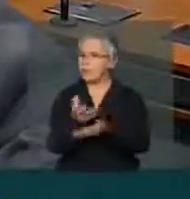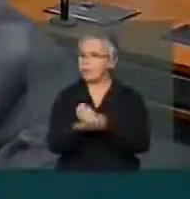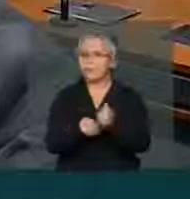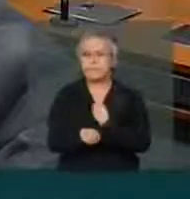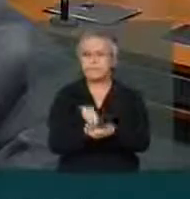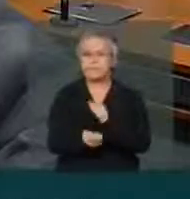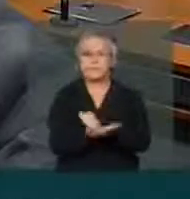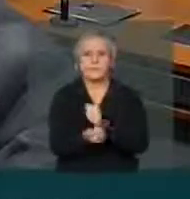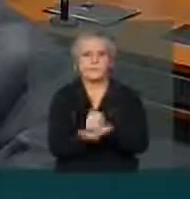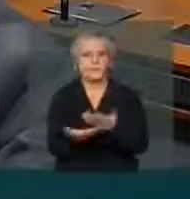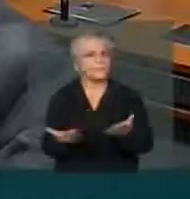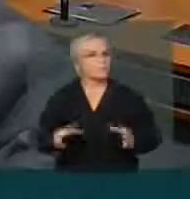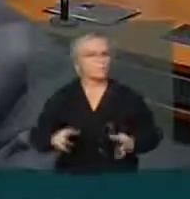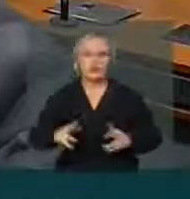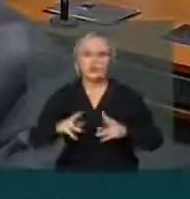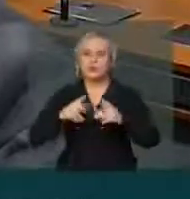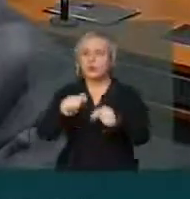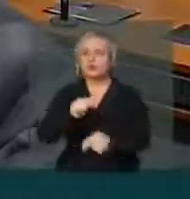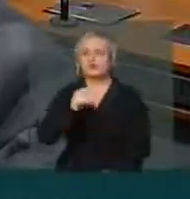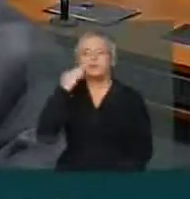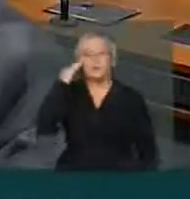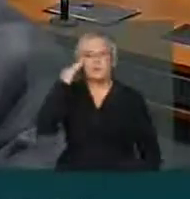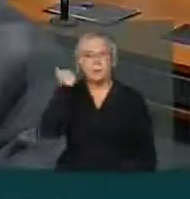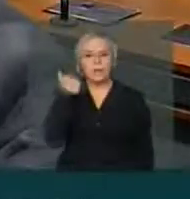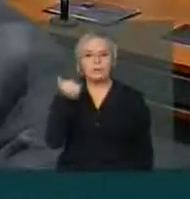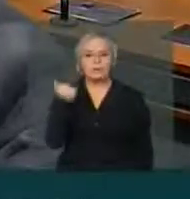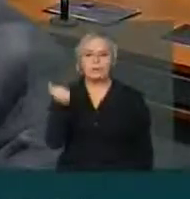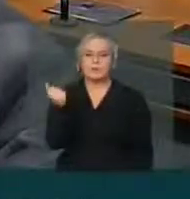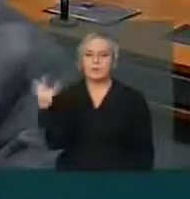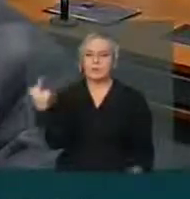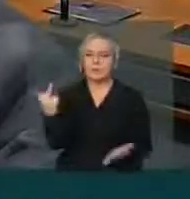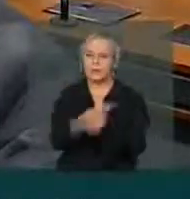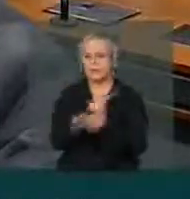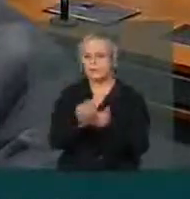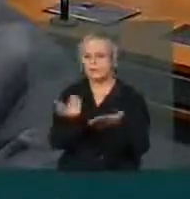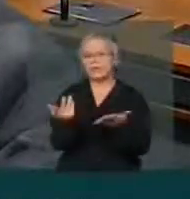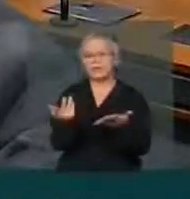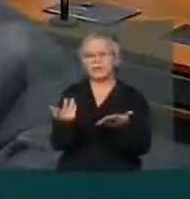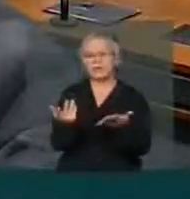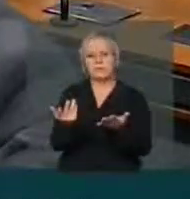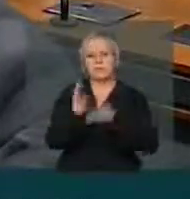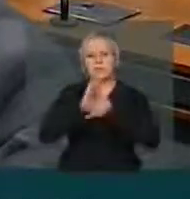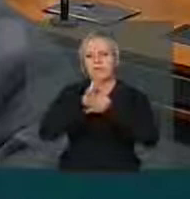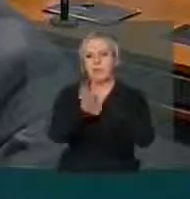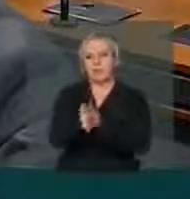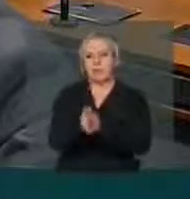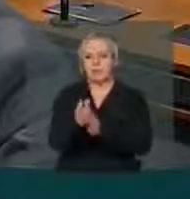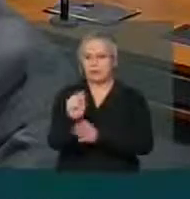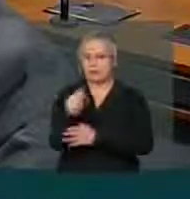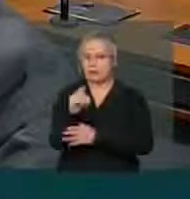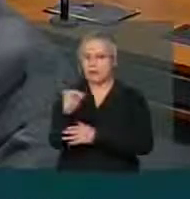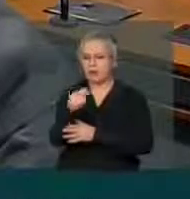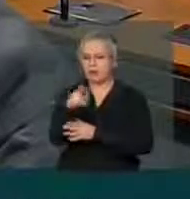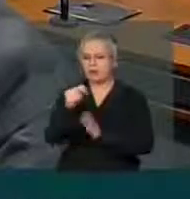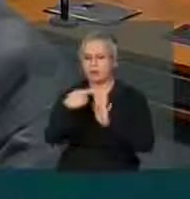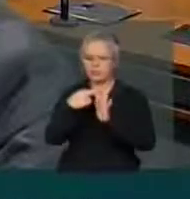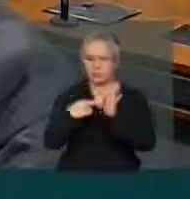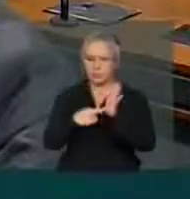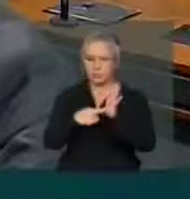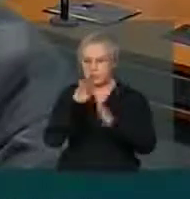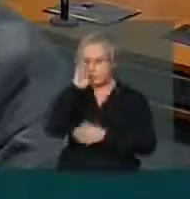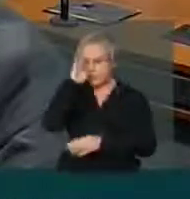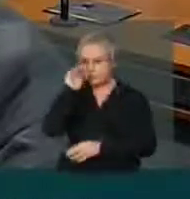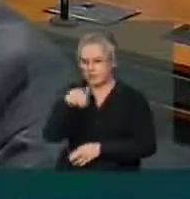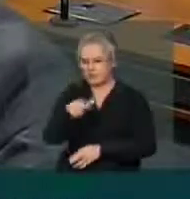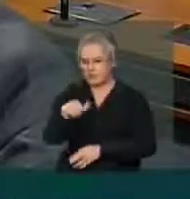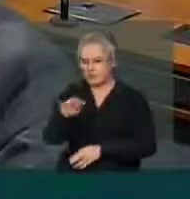mundo sabe aqui desse histórico que denigriu a imagem das agências reguladoras, especificamente da